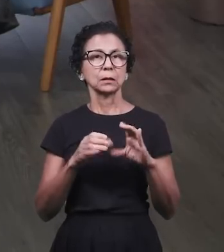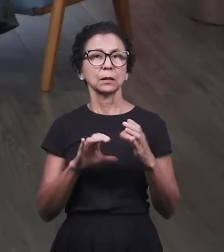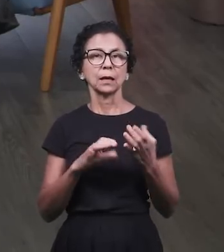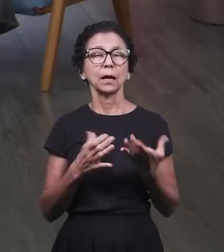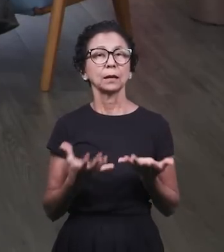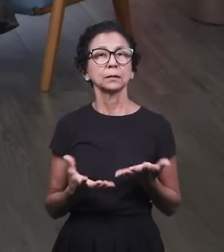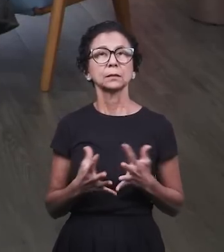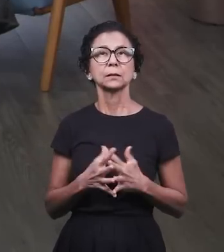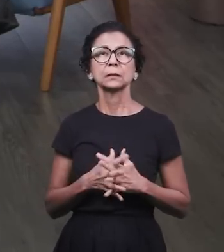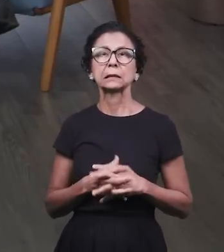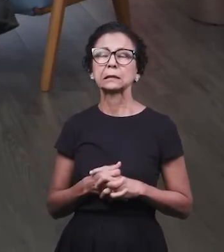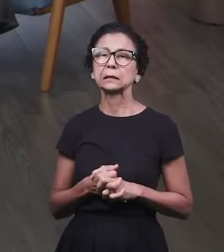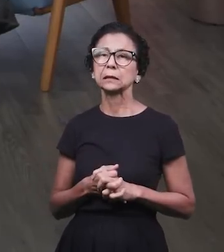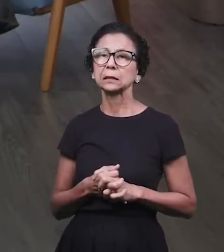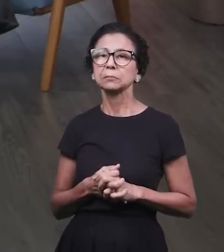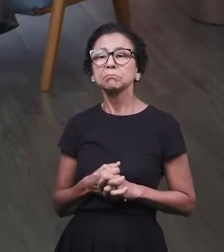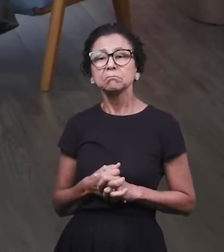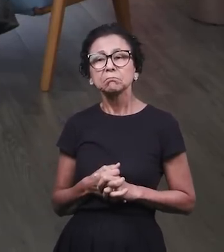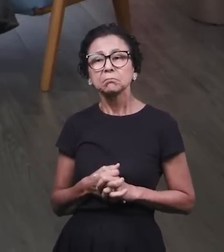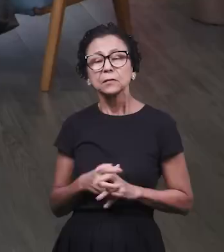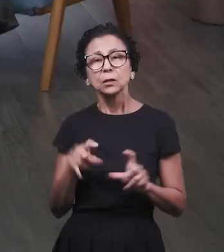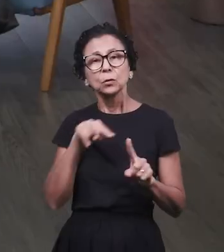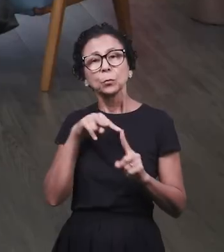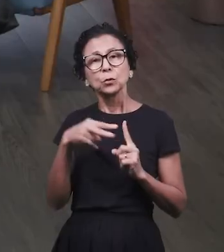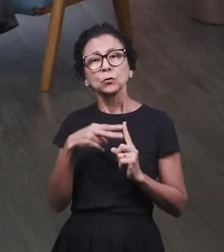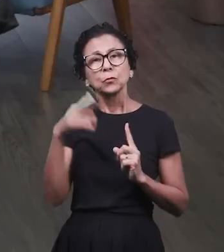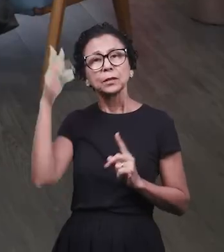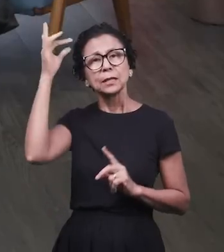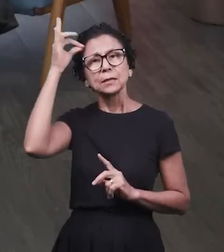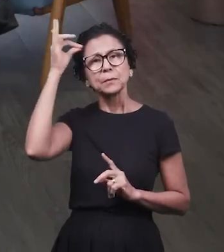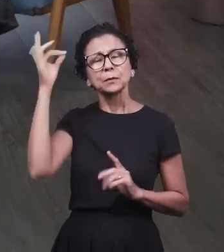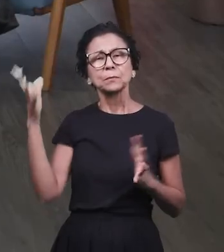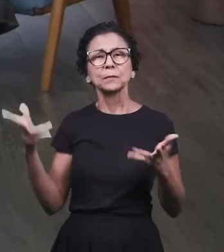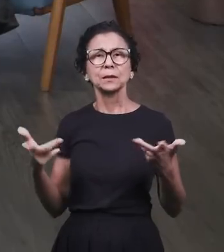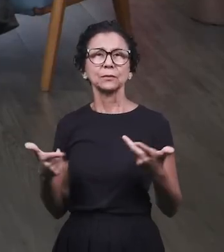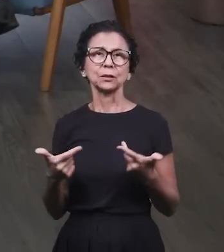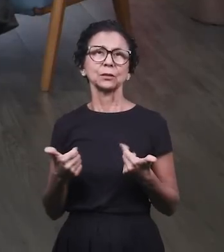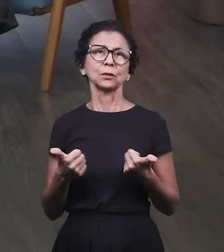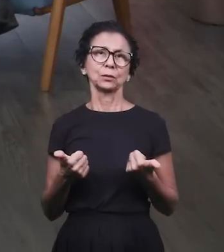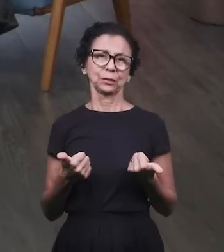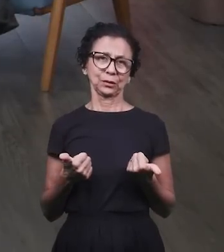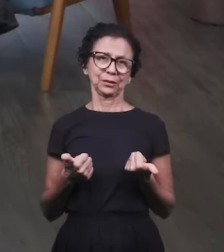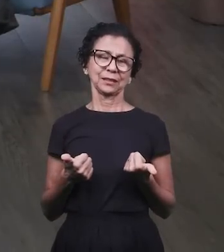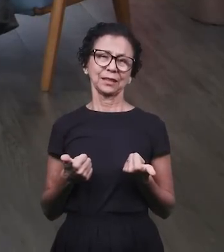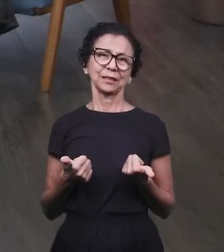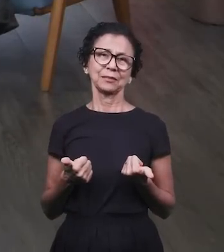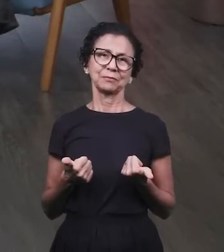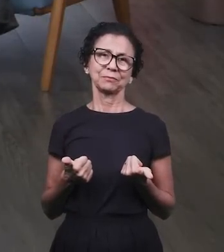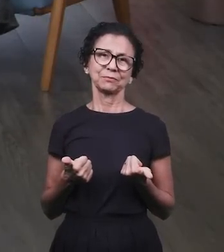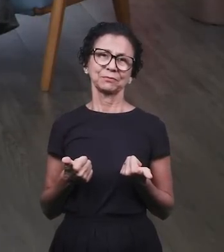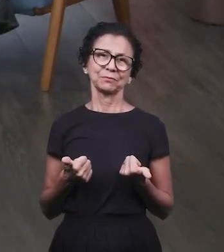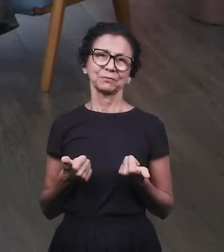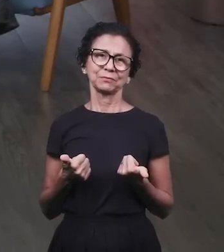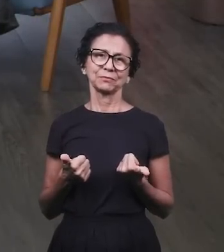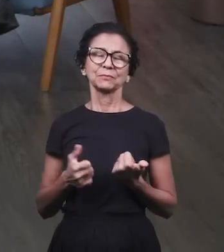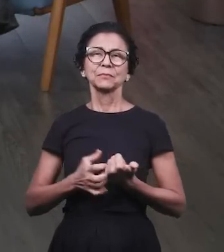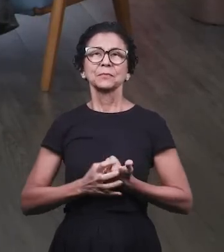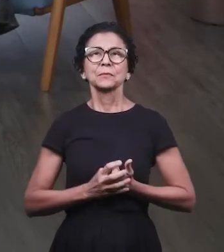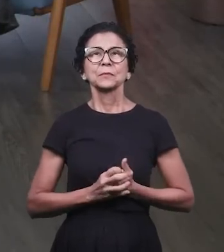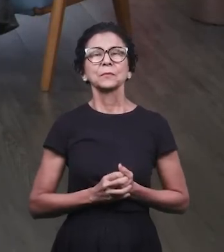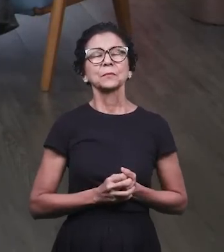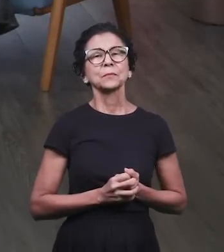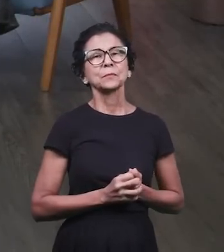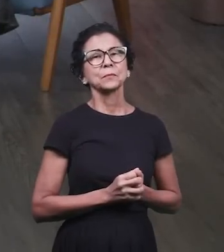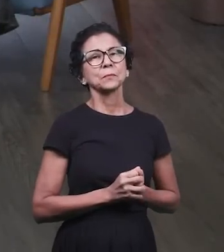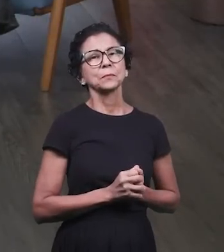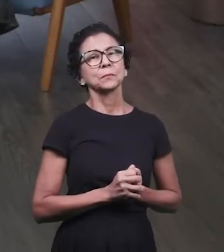ele do ponto de vista espiritual, pelo olhar do Espírito, é uma coisa maravilhosa. Extraordinário. E se você sai do olhar do Espírito e vem para